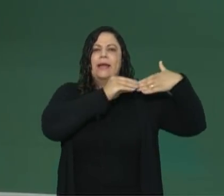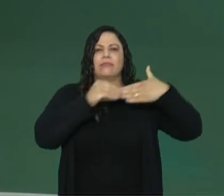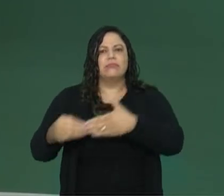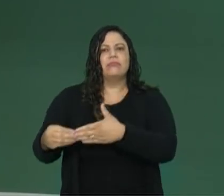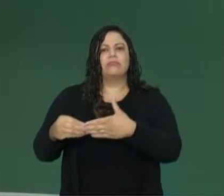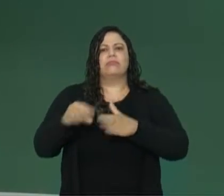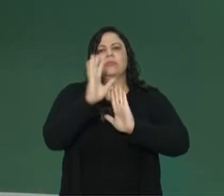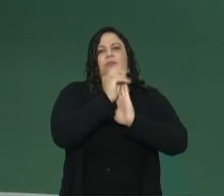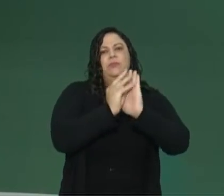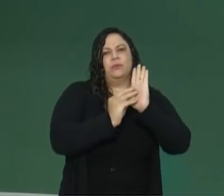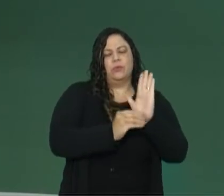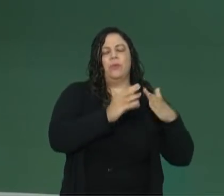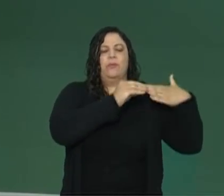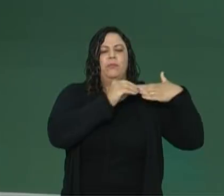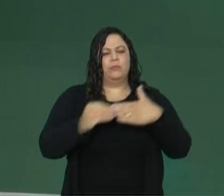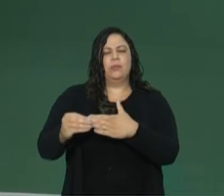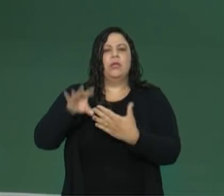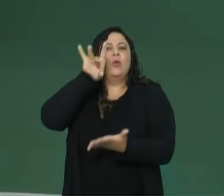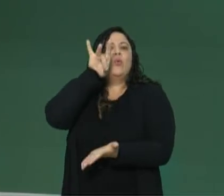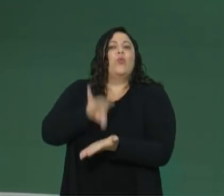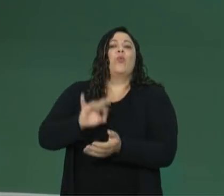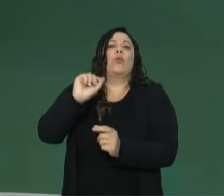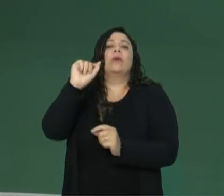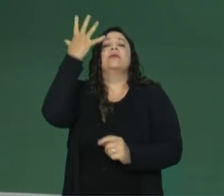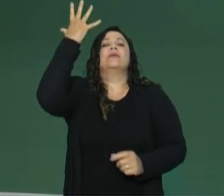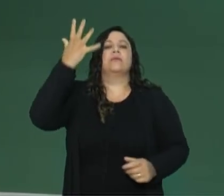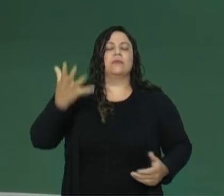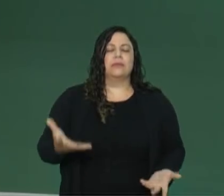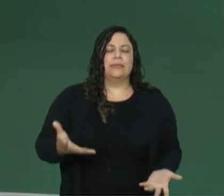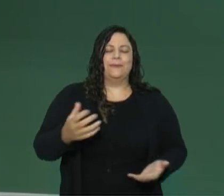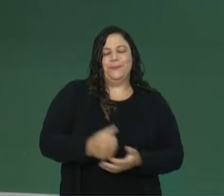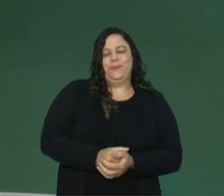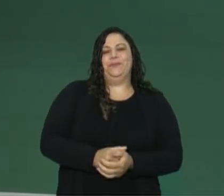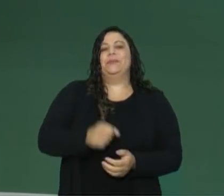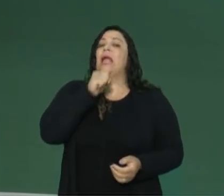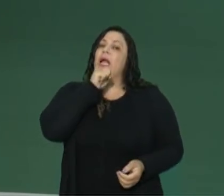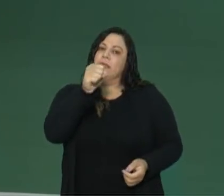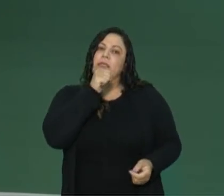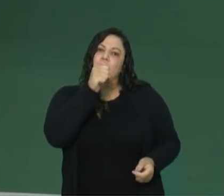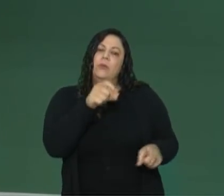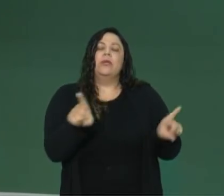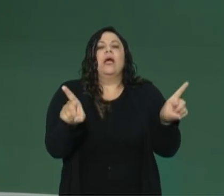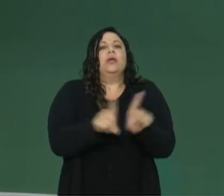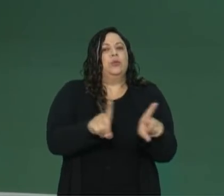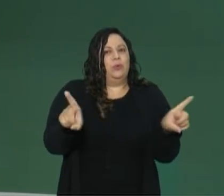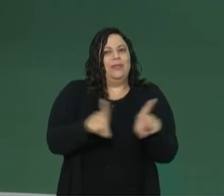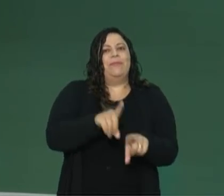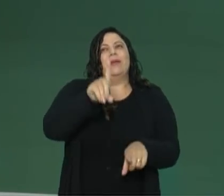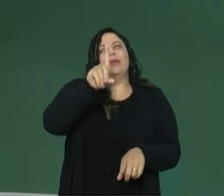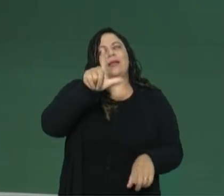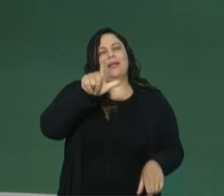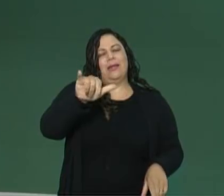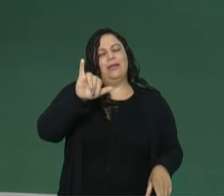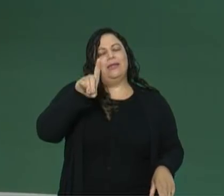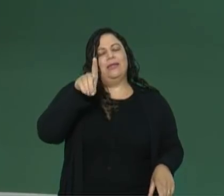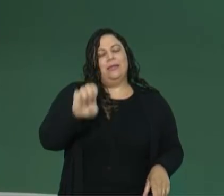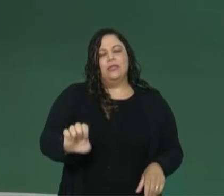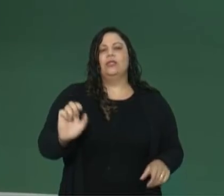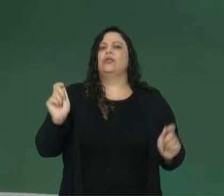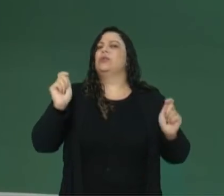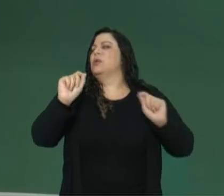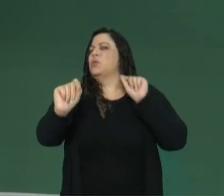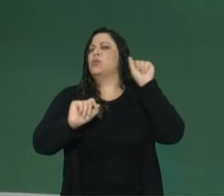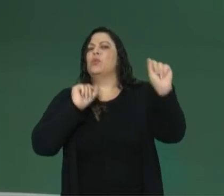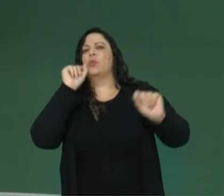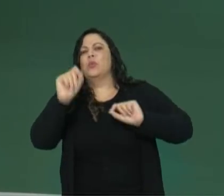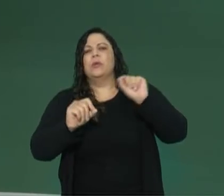que guiam o fato. Na reportagem também tem lead. A gente também observa que tem o que, uma